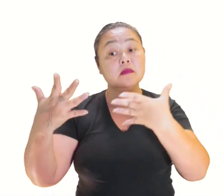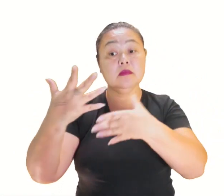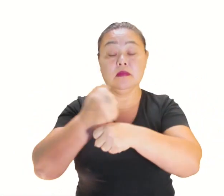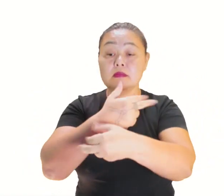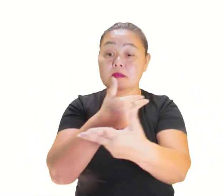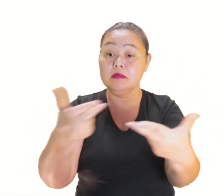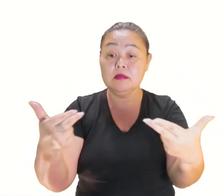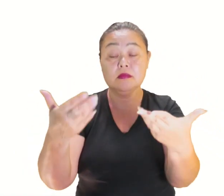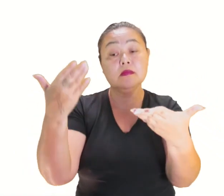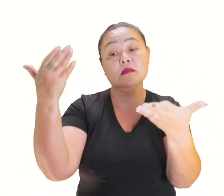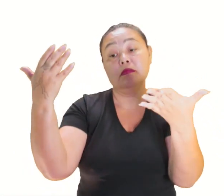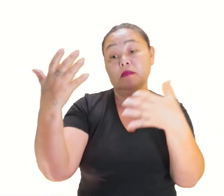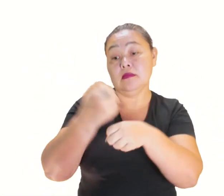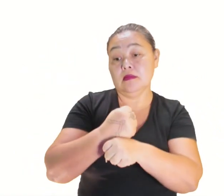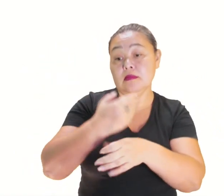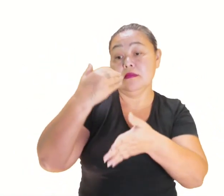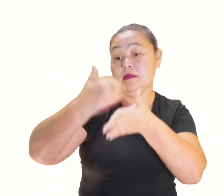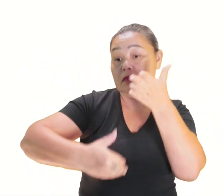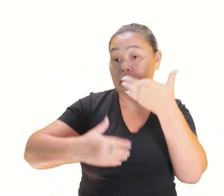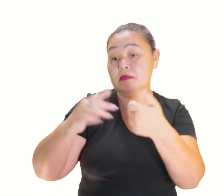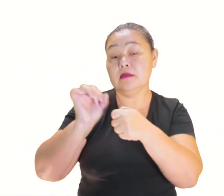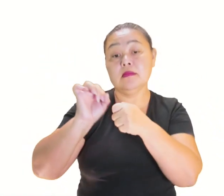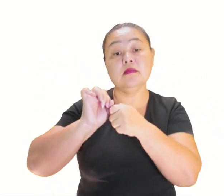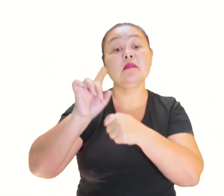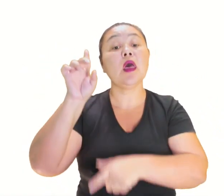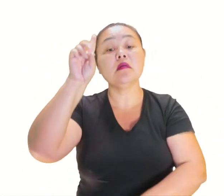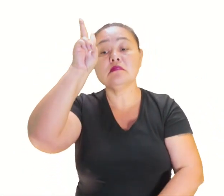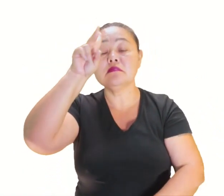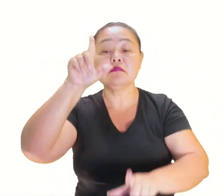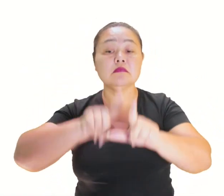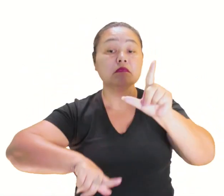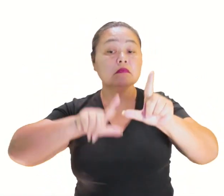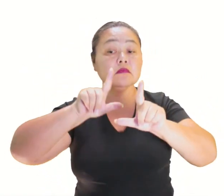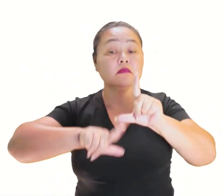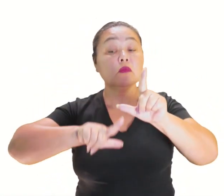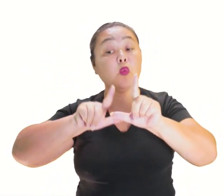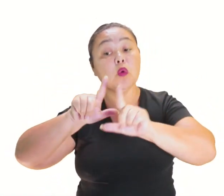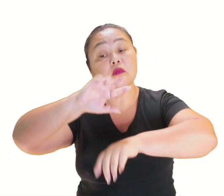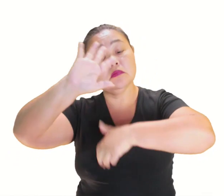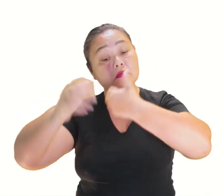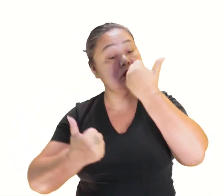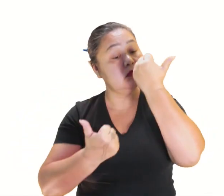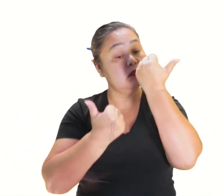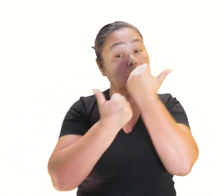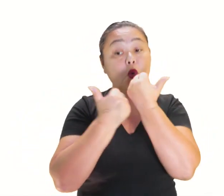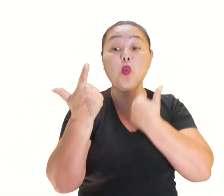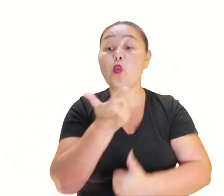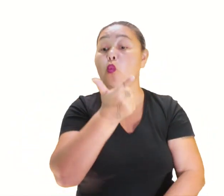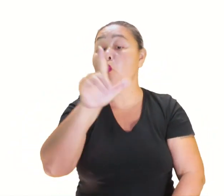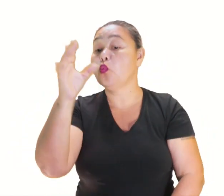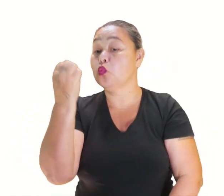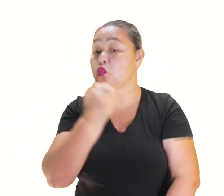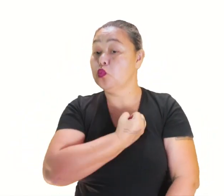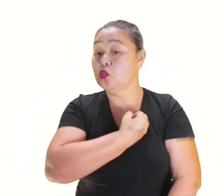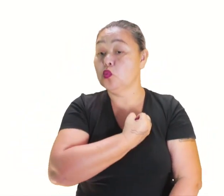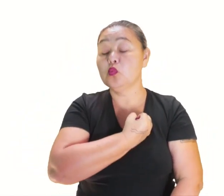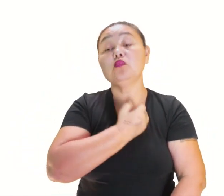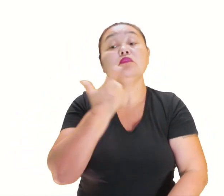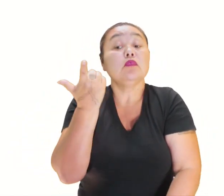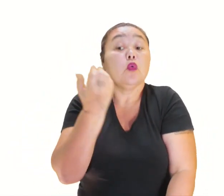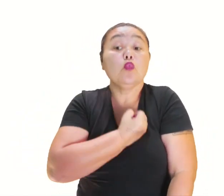e operações. Lembrando que essas letras estão substituindo outros